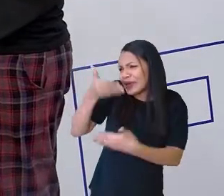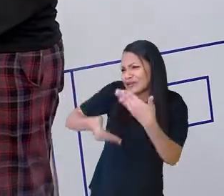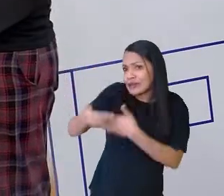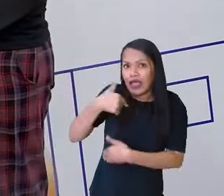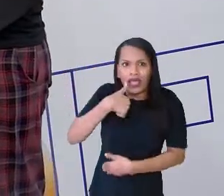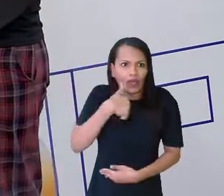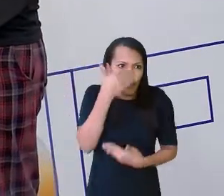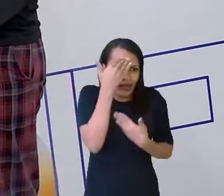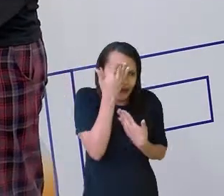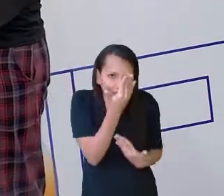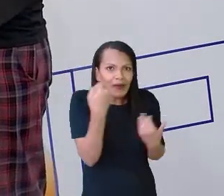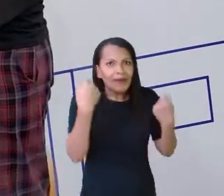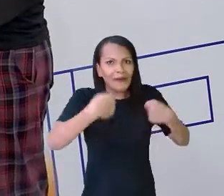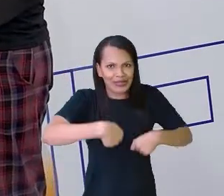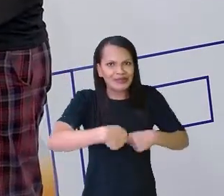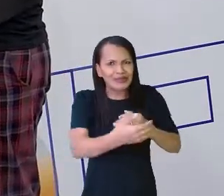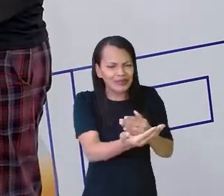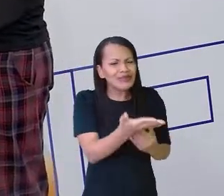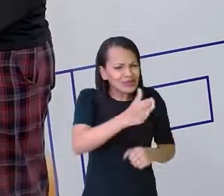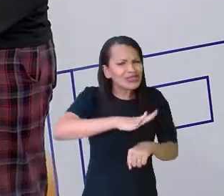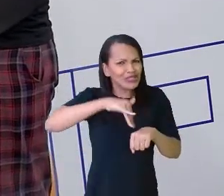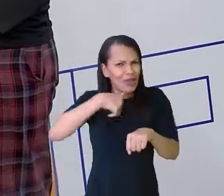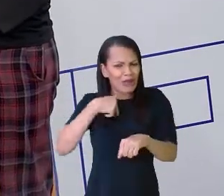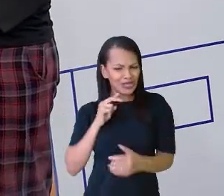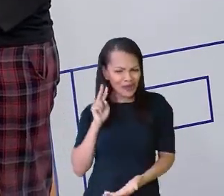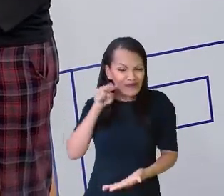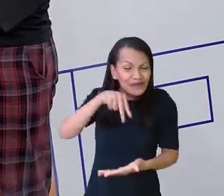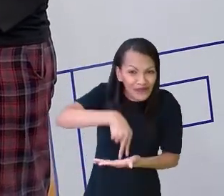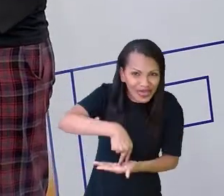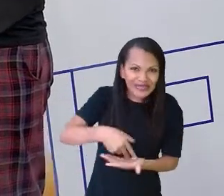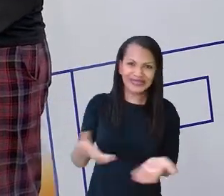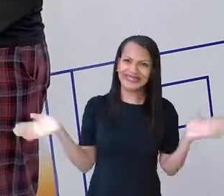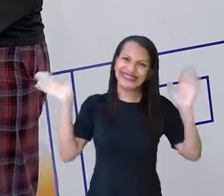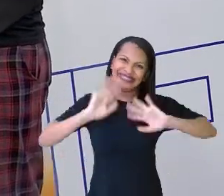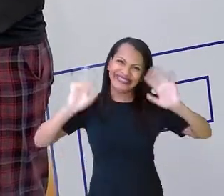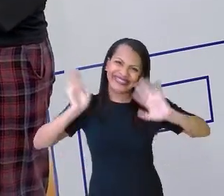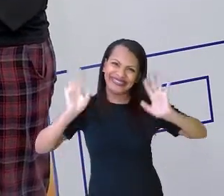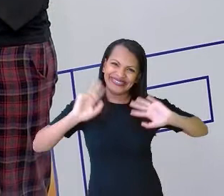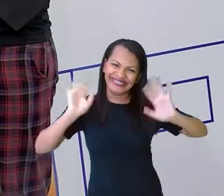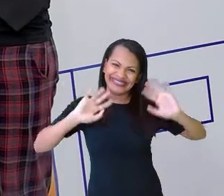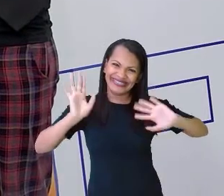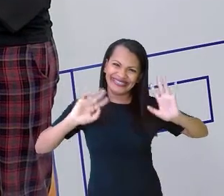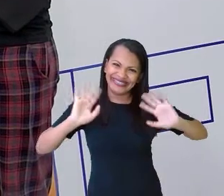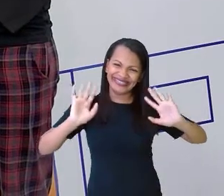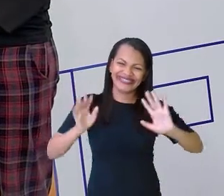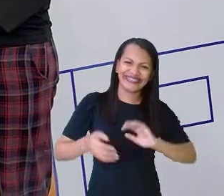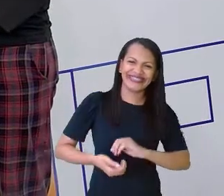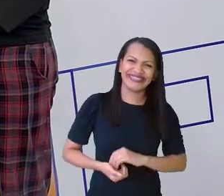participação. Foi um grande prazer. Só chamar que eu estou por aqui. Tchau, pessoal!